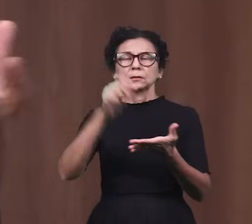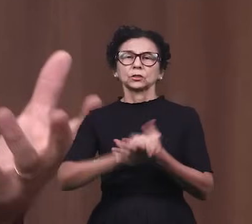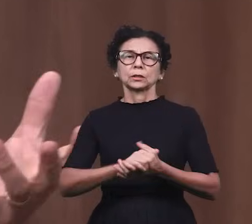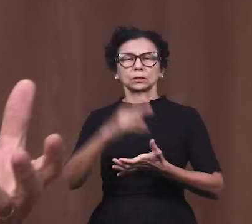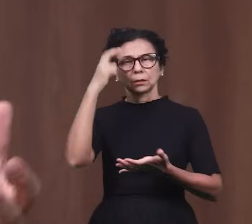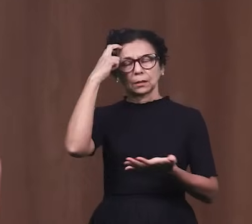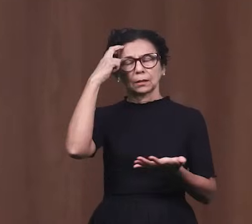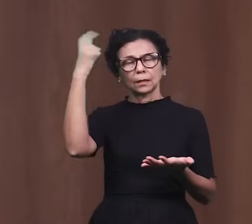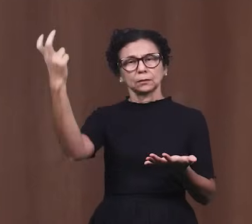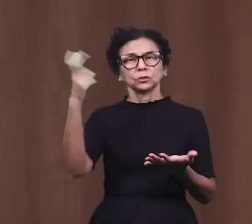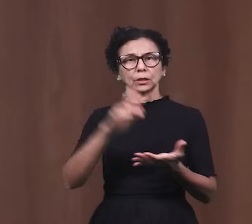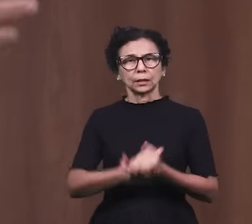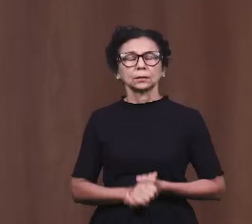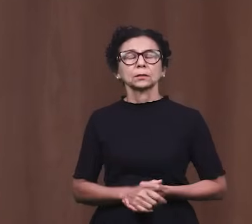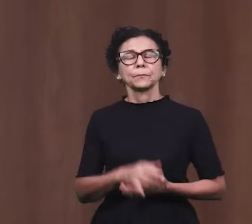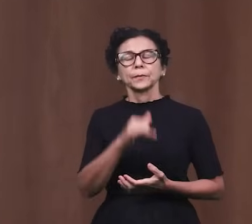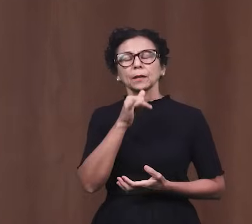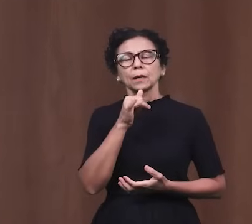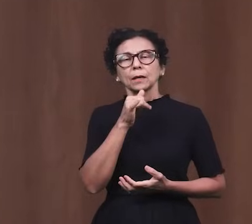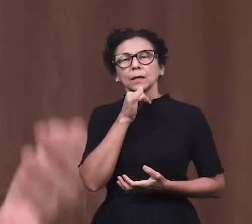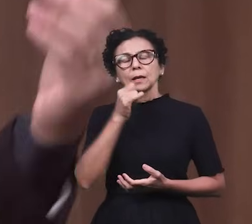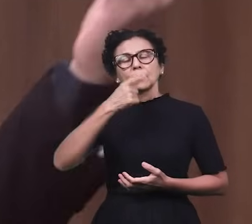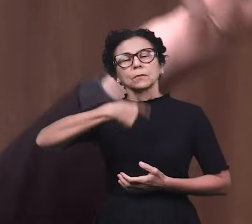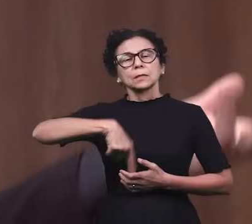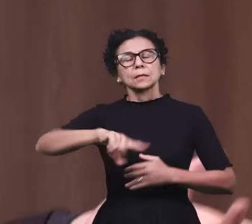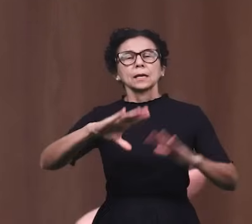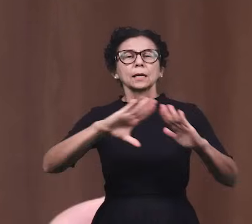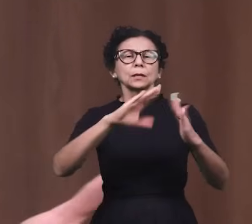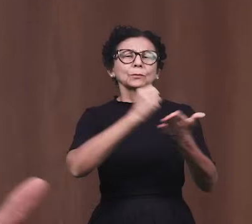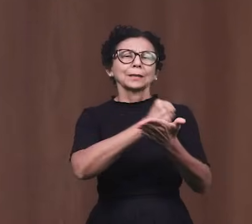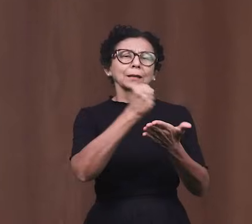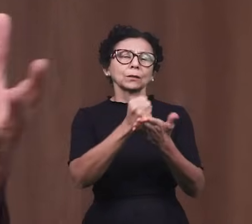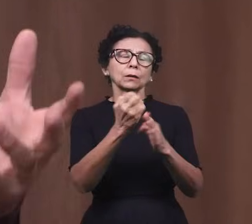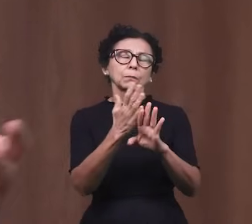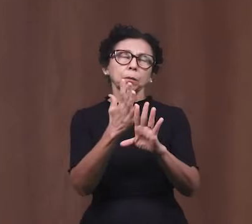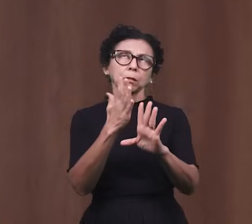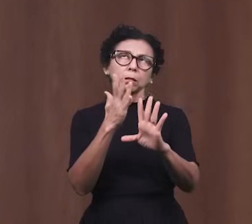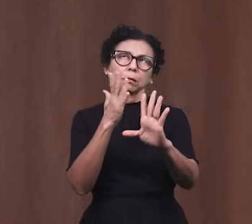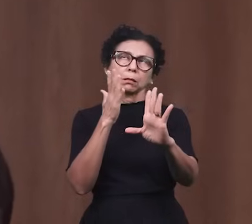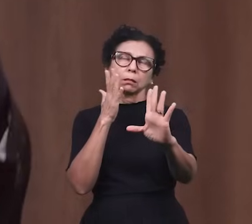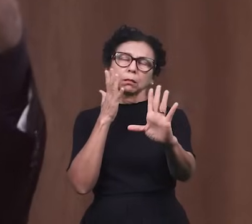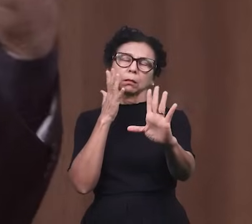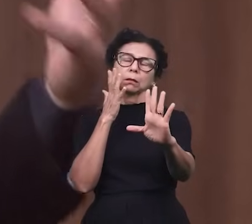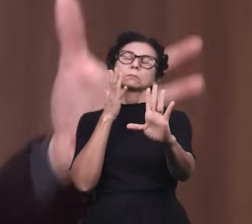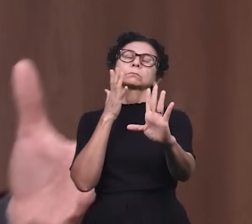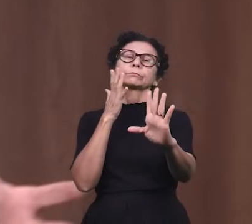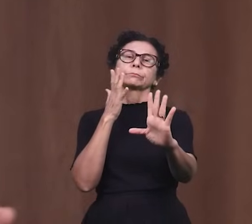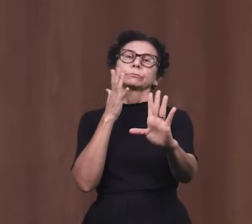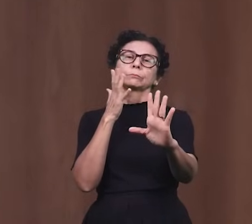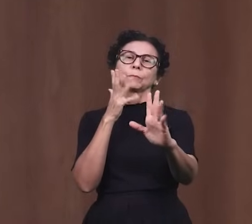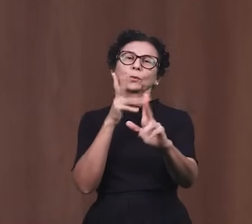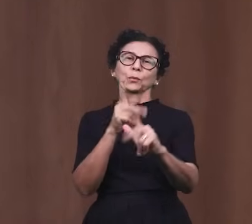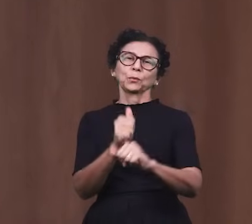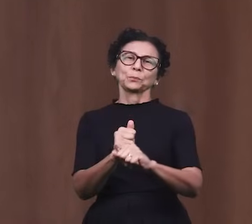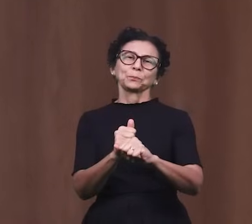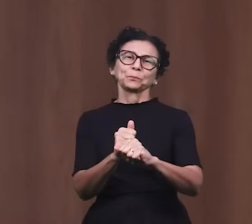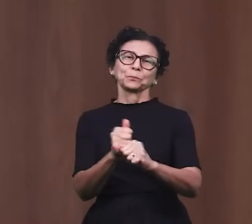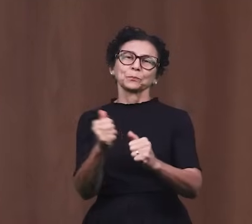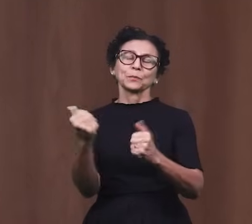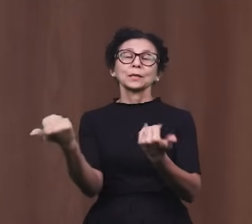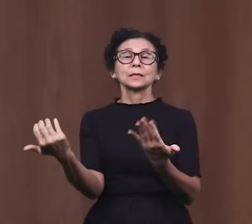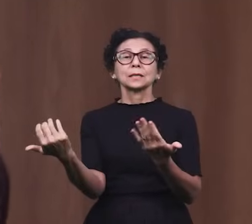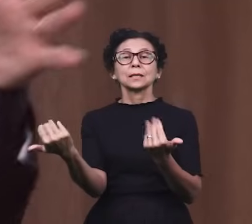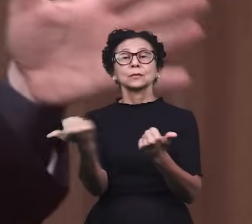contratos inteligentes que podem facilitar a nossa vida. Então, a ida ao cartório, que era um problema, que a maioria das pessoas tinha que enfrentar filas, tinha que ali